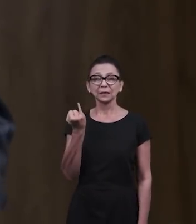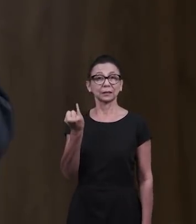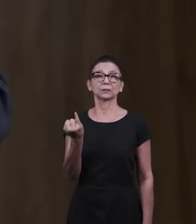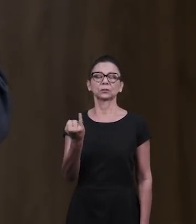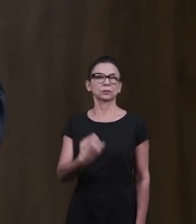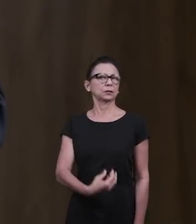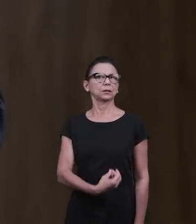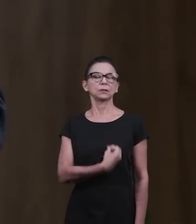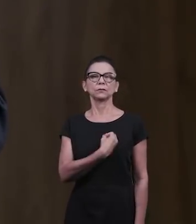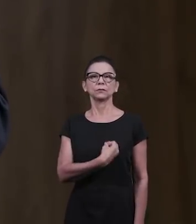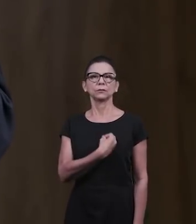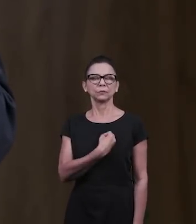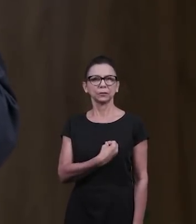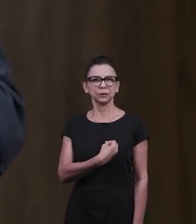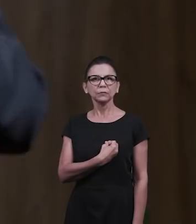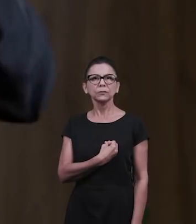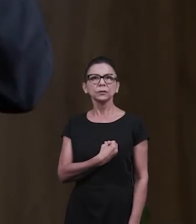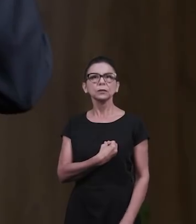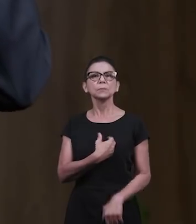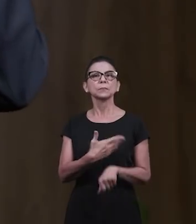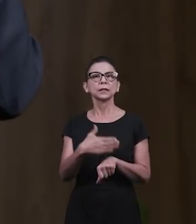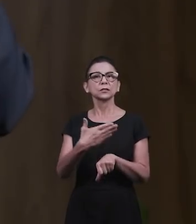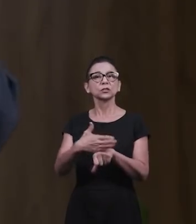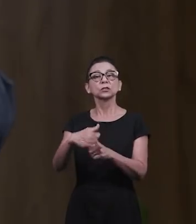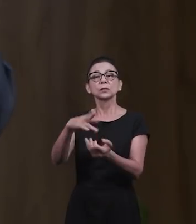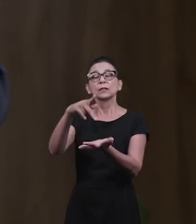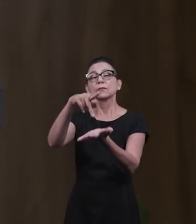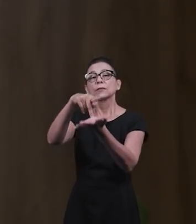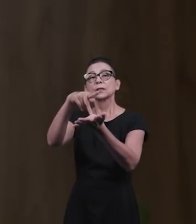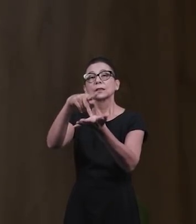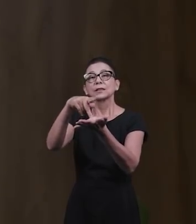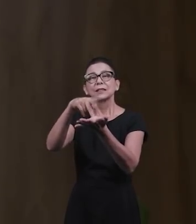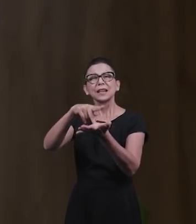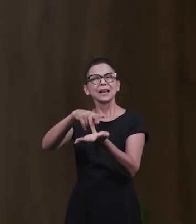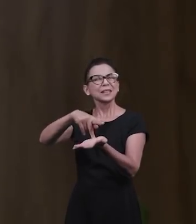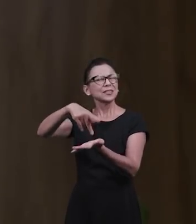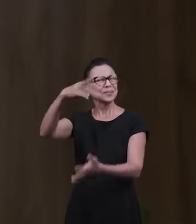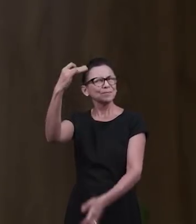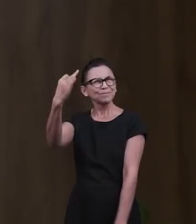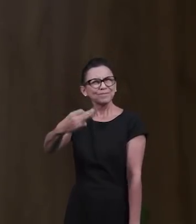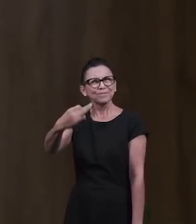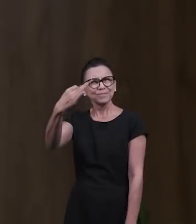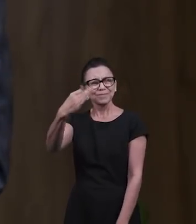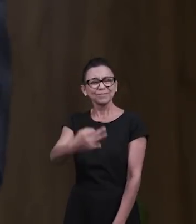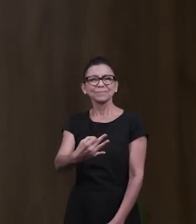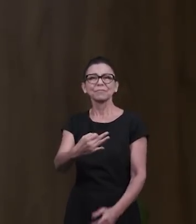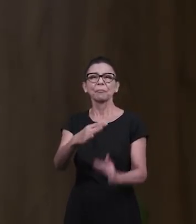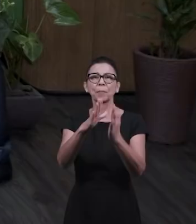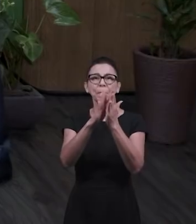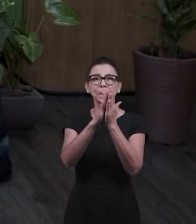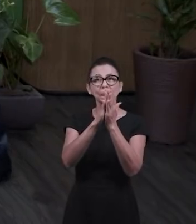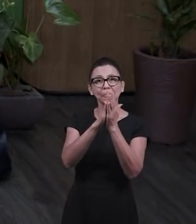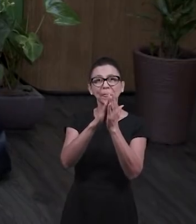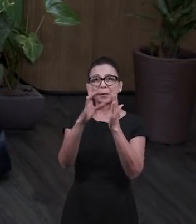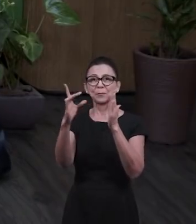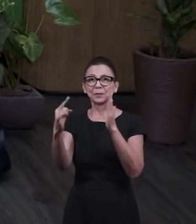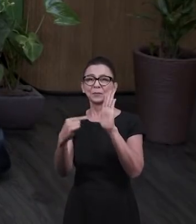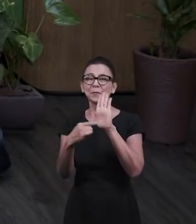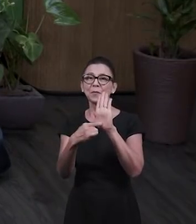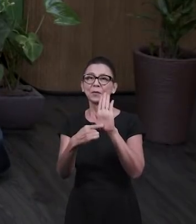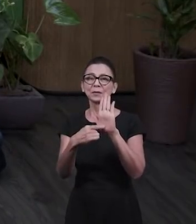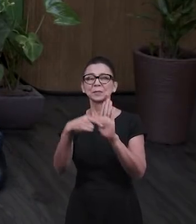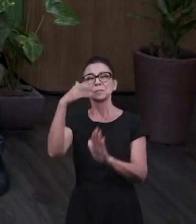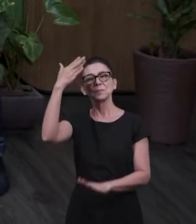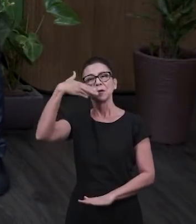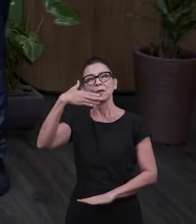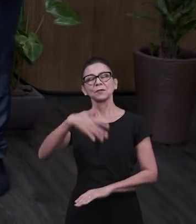vive uma verdade que é a verdade absoluta que está contida nesta palavra,